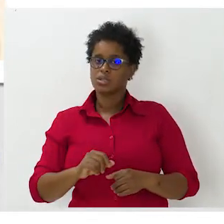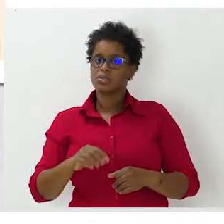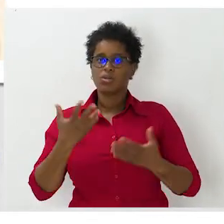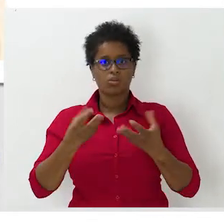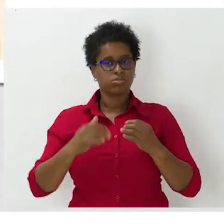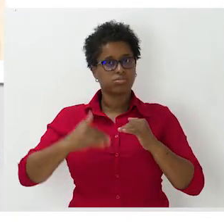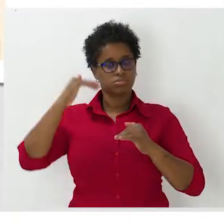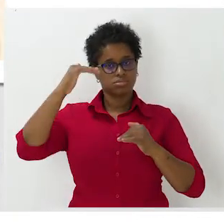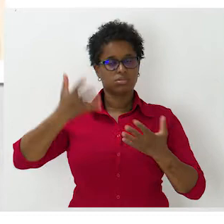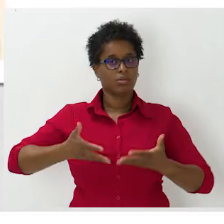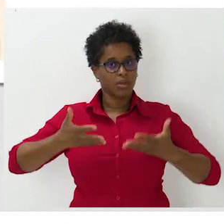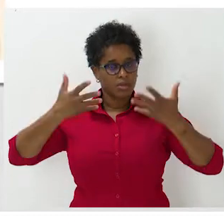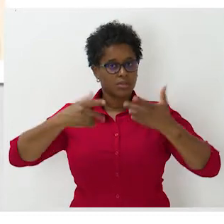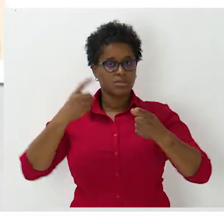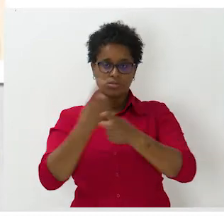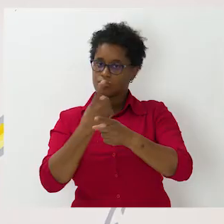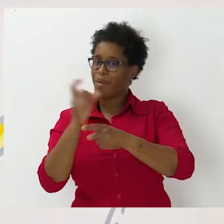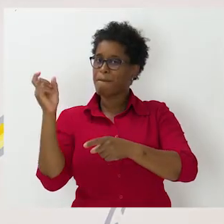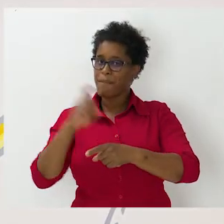de maus tratos.